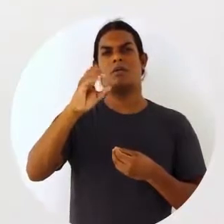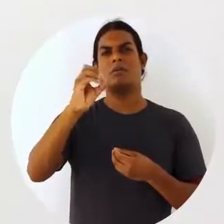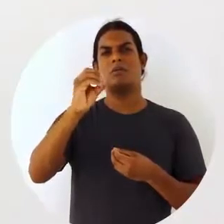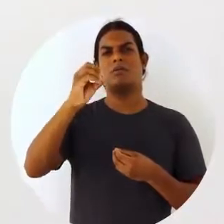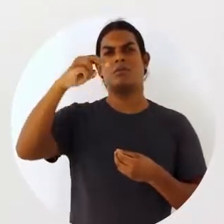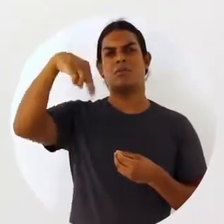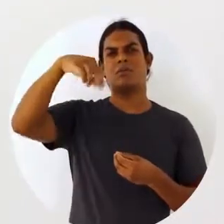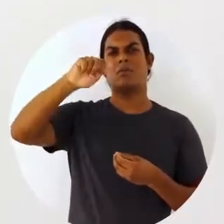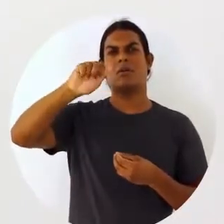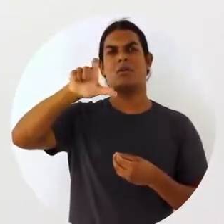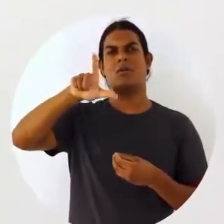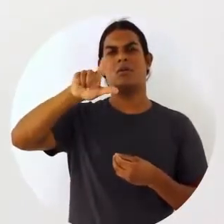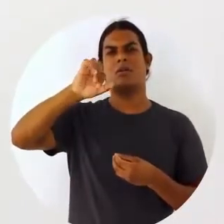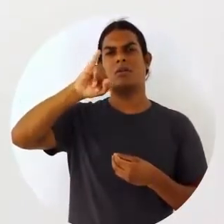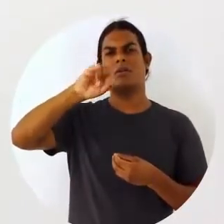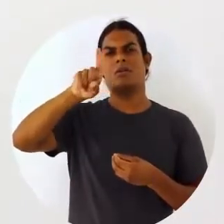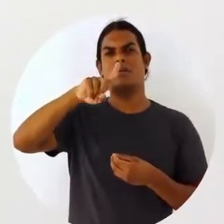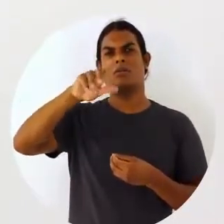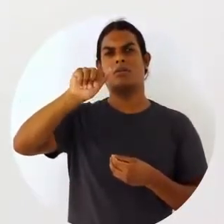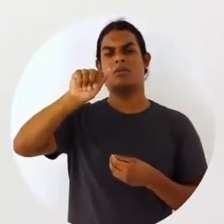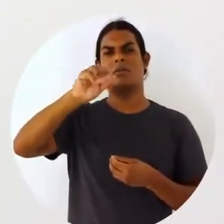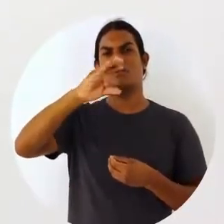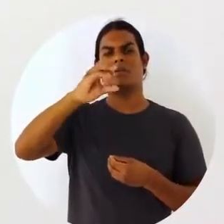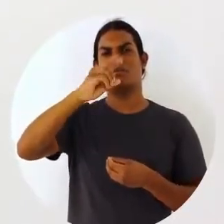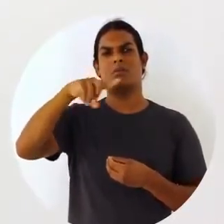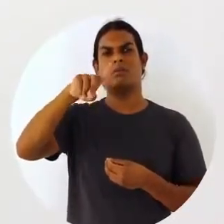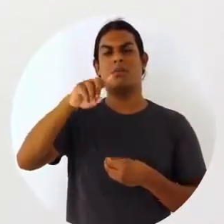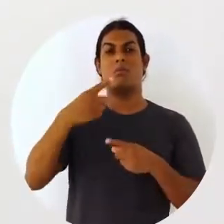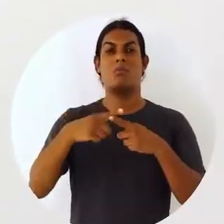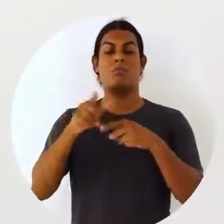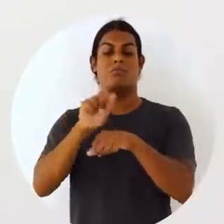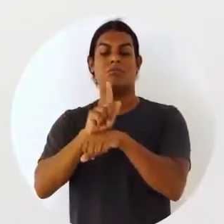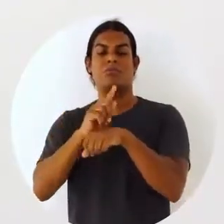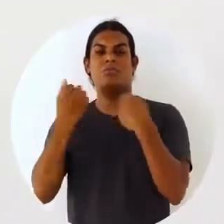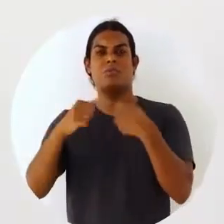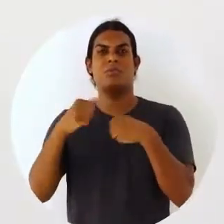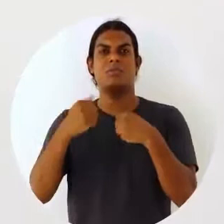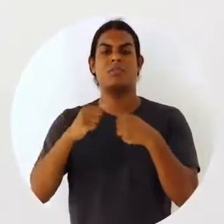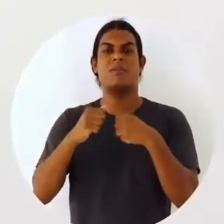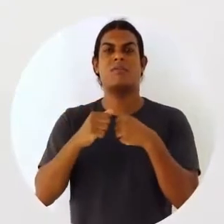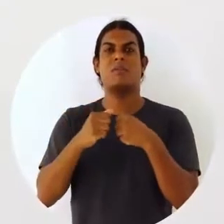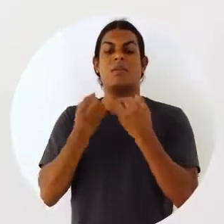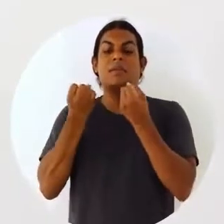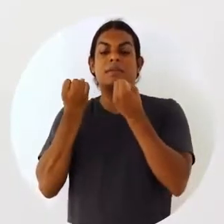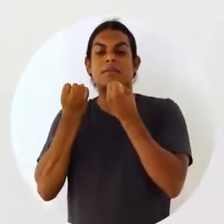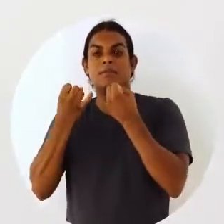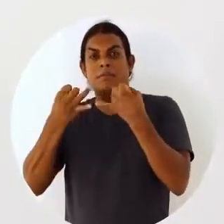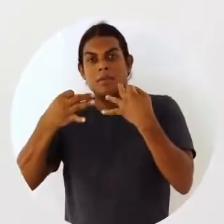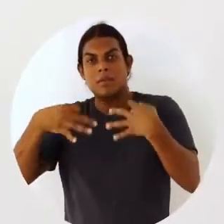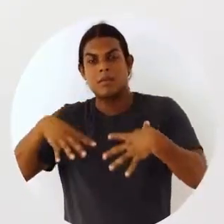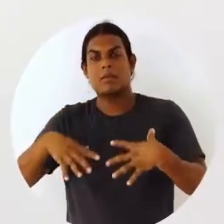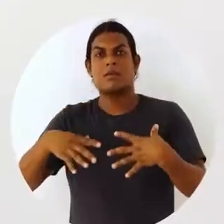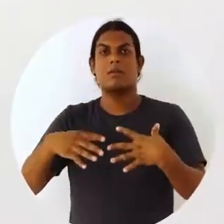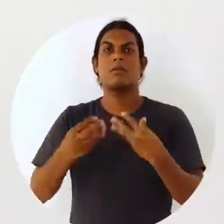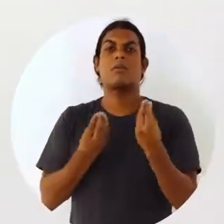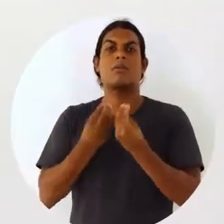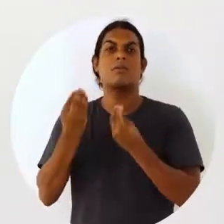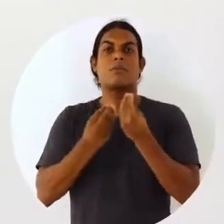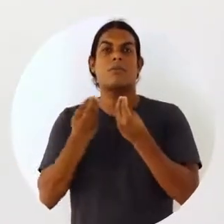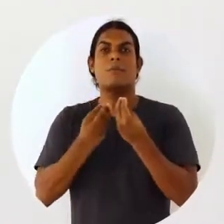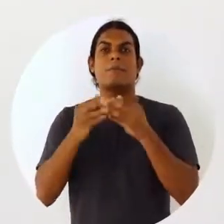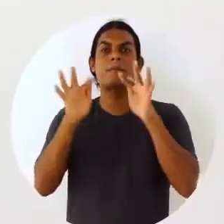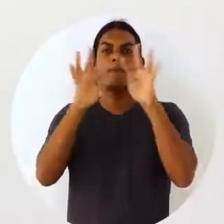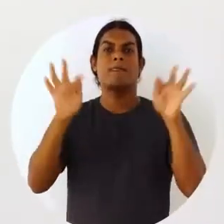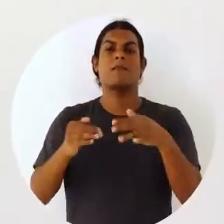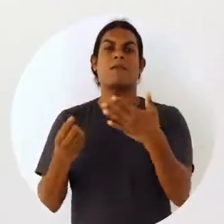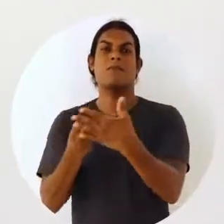o gestor ele deveria lá indicar como deveria se produzir, como que cada funcionário deveria agir, então